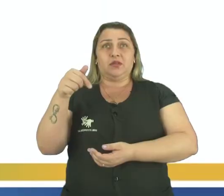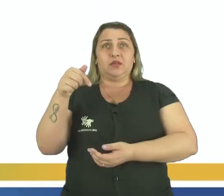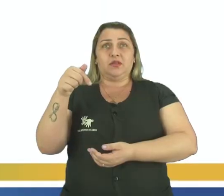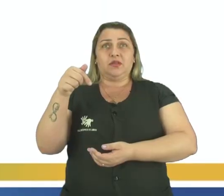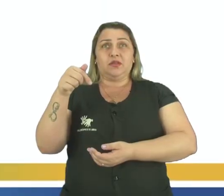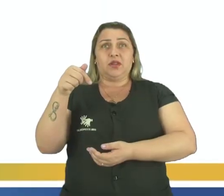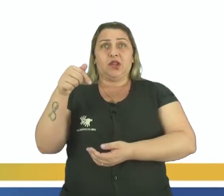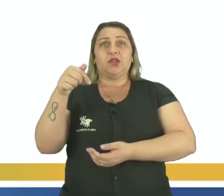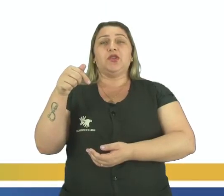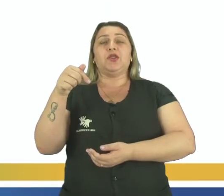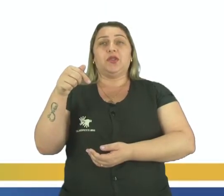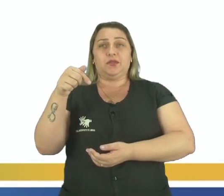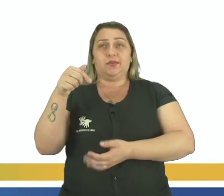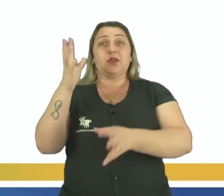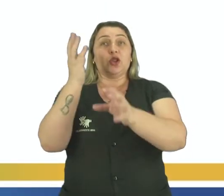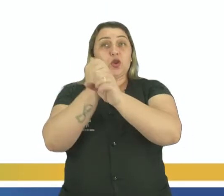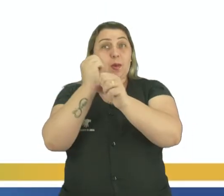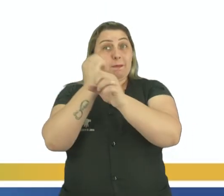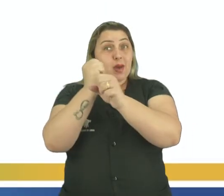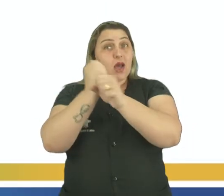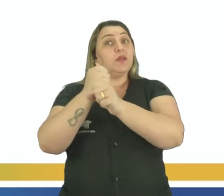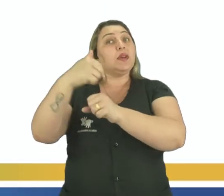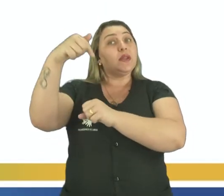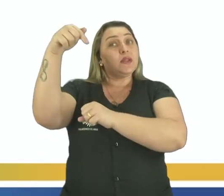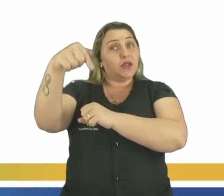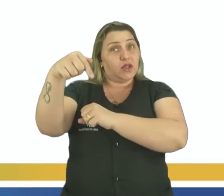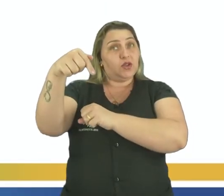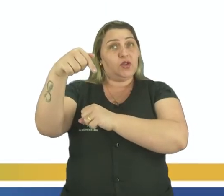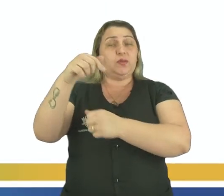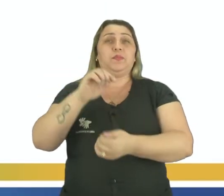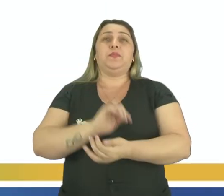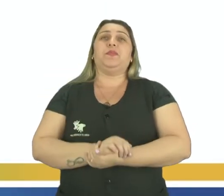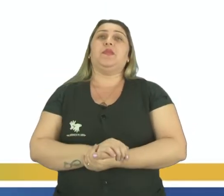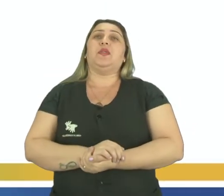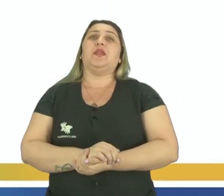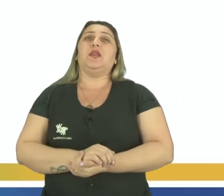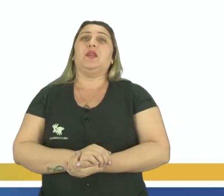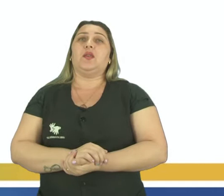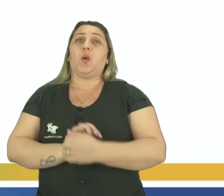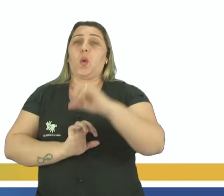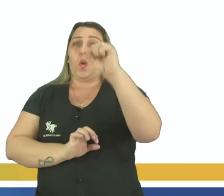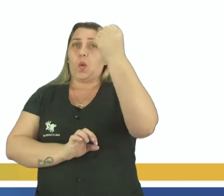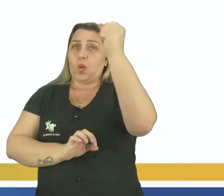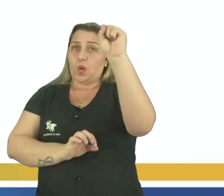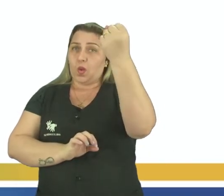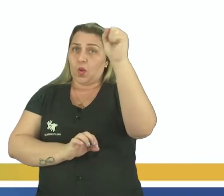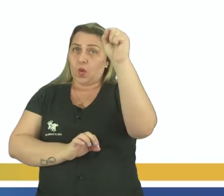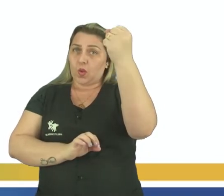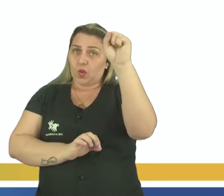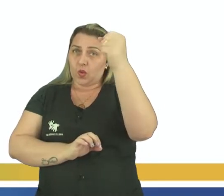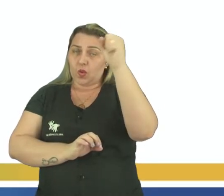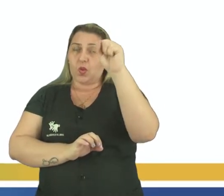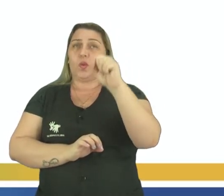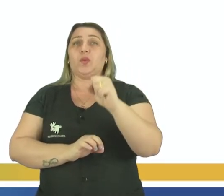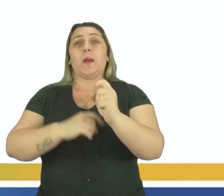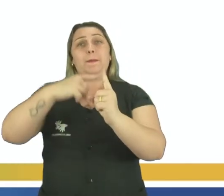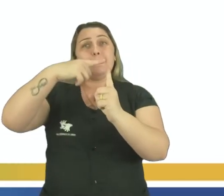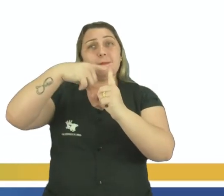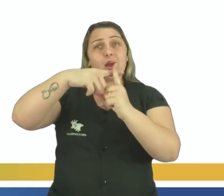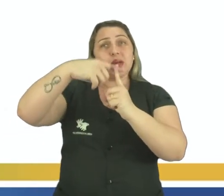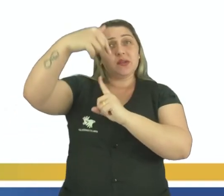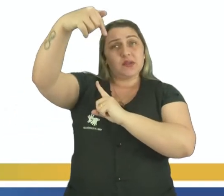7. Muito bem. Agora, eu vou adicionar, né? 8 dezenas